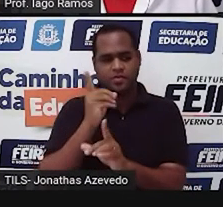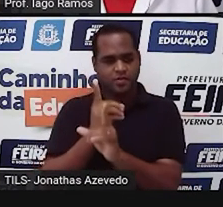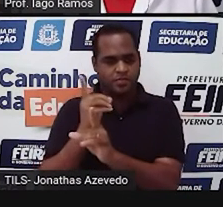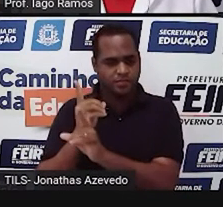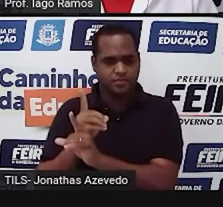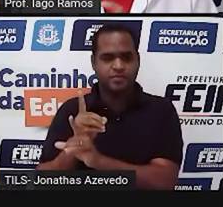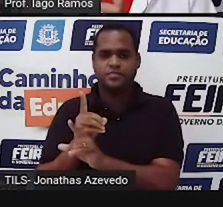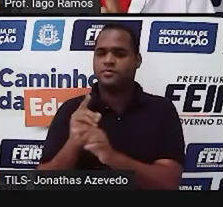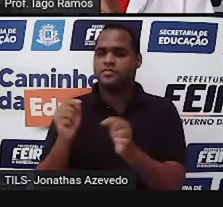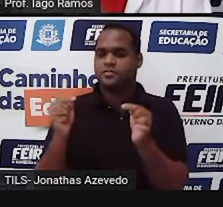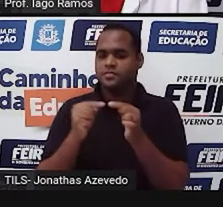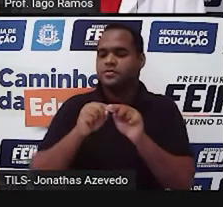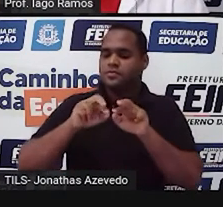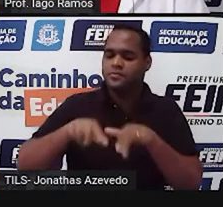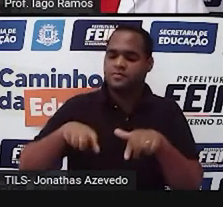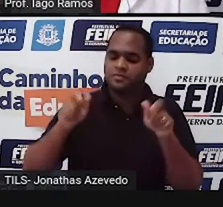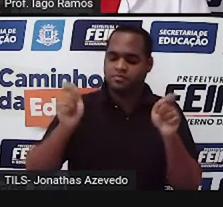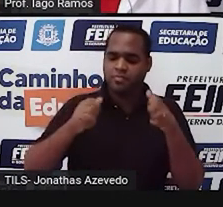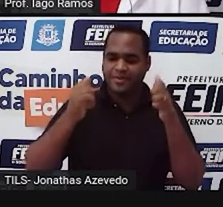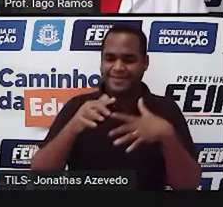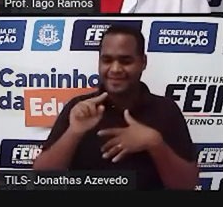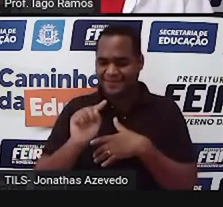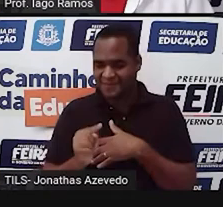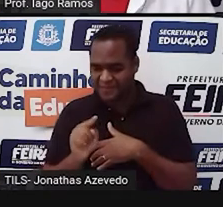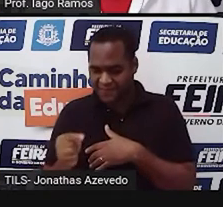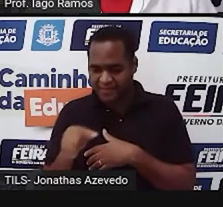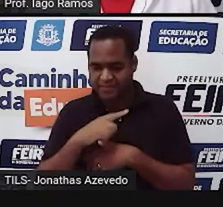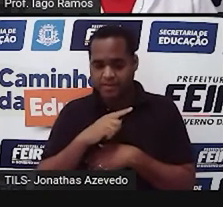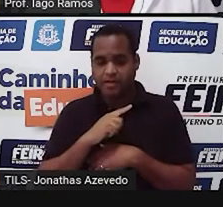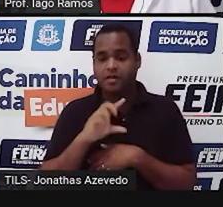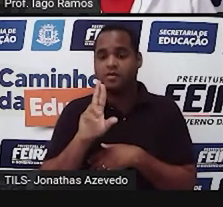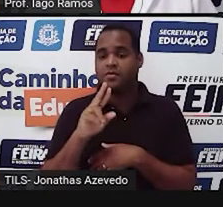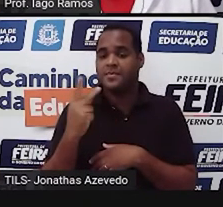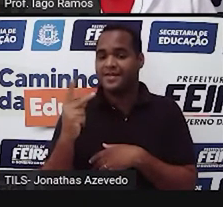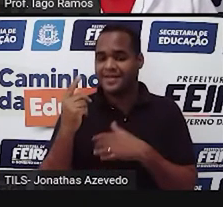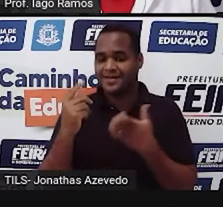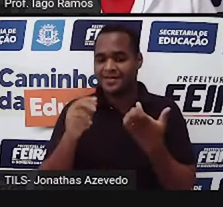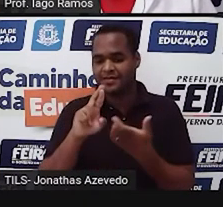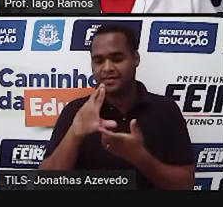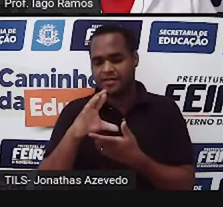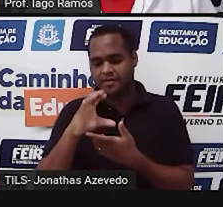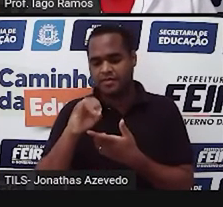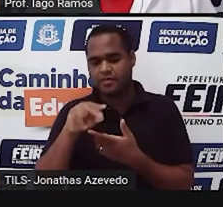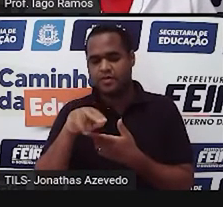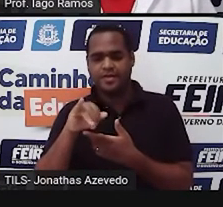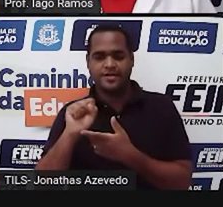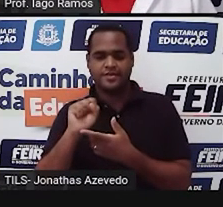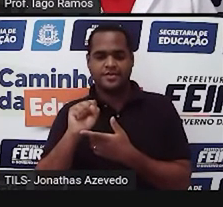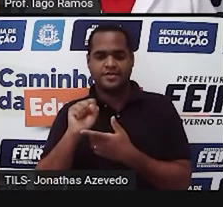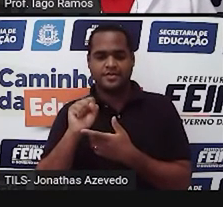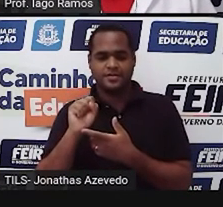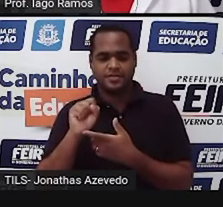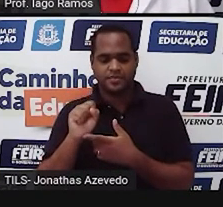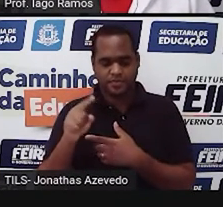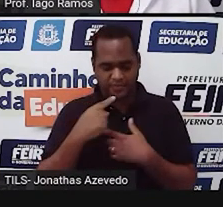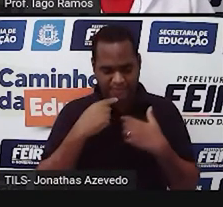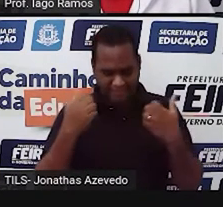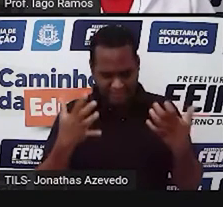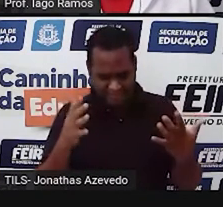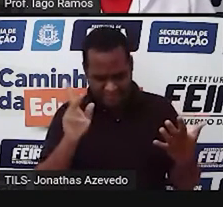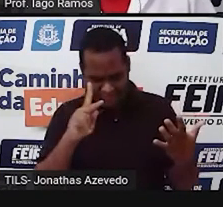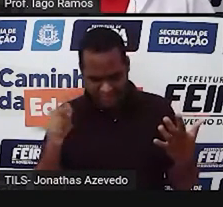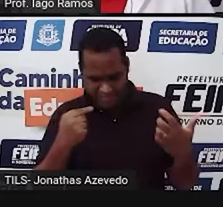e esse número podendo ter, ele vai ser chamado de números racionais aí você fala assim mas